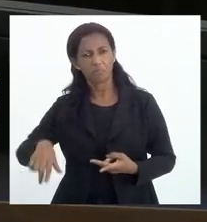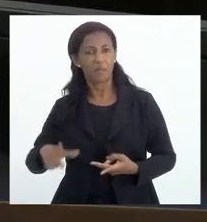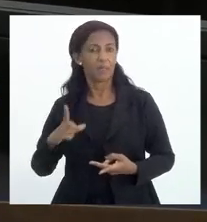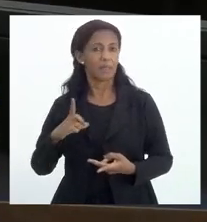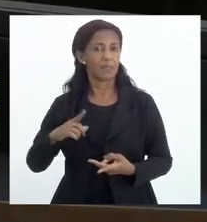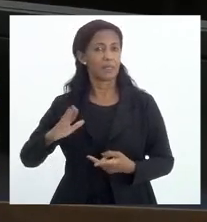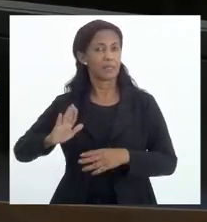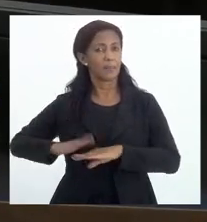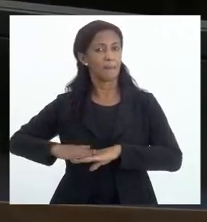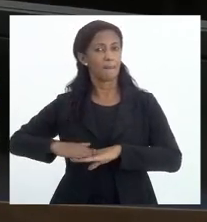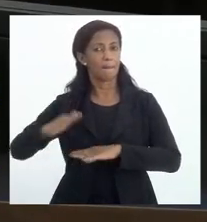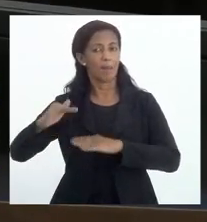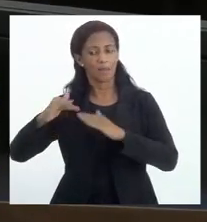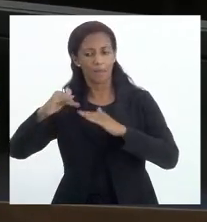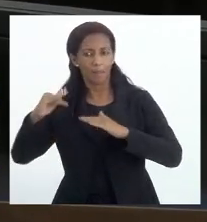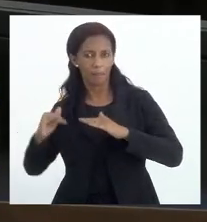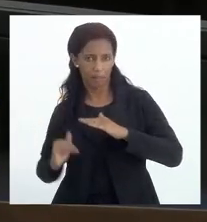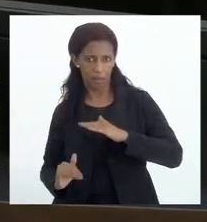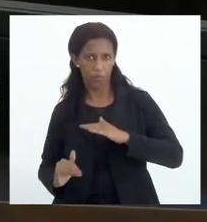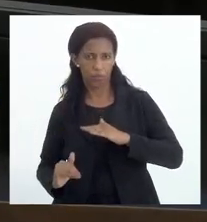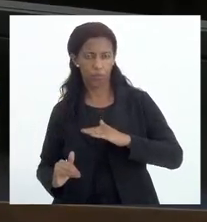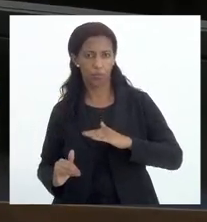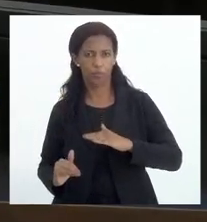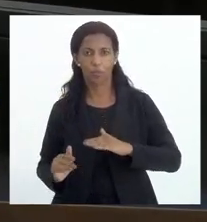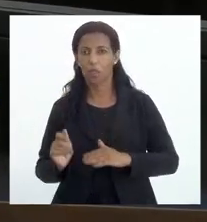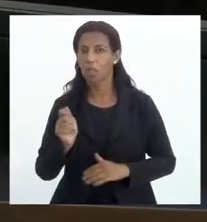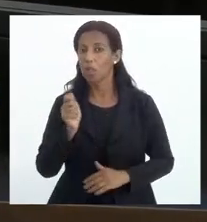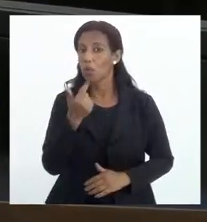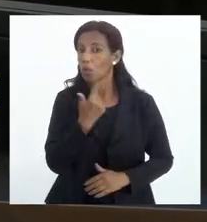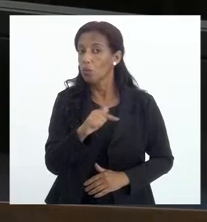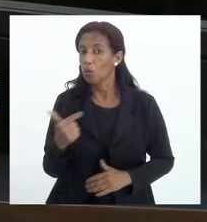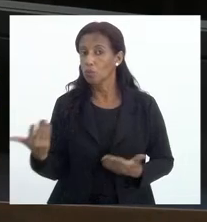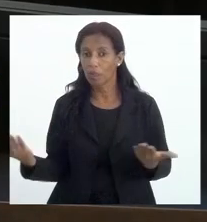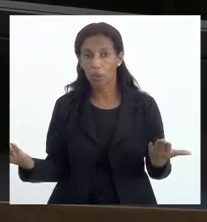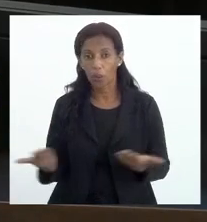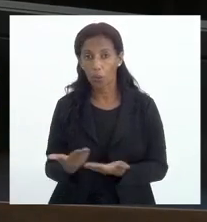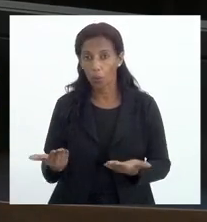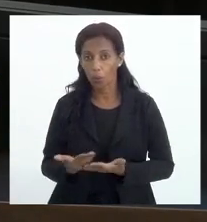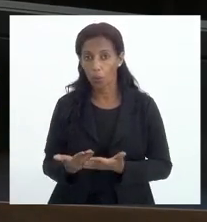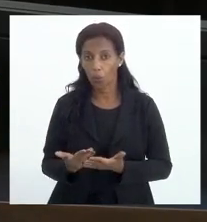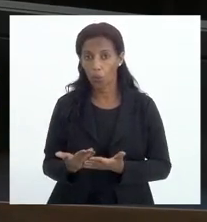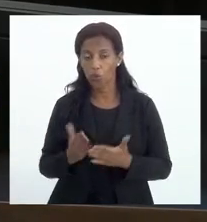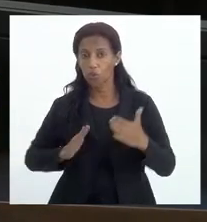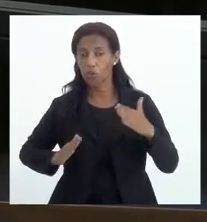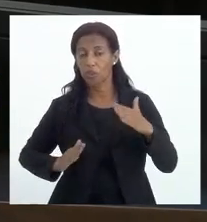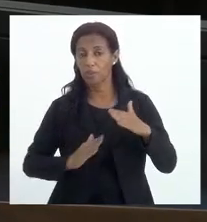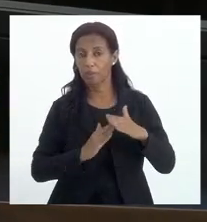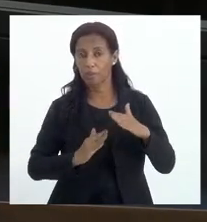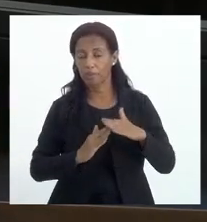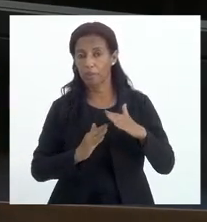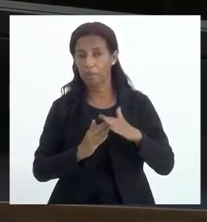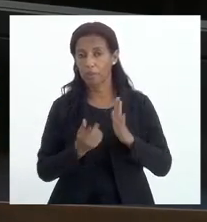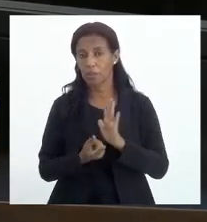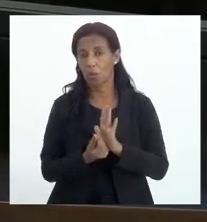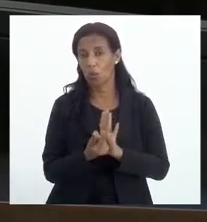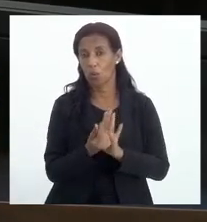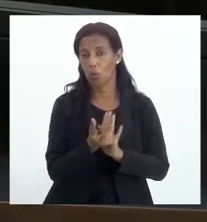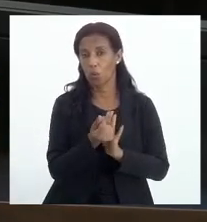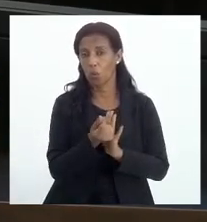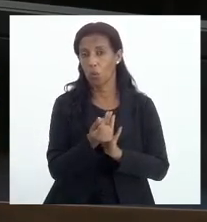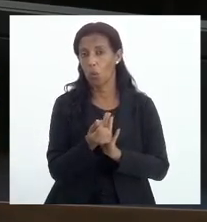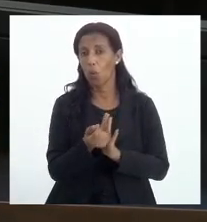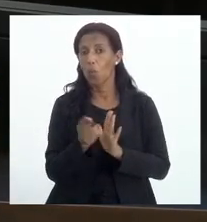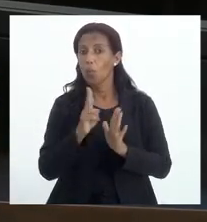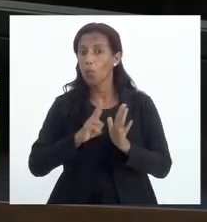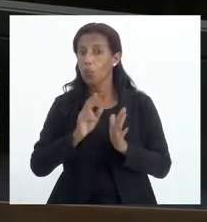sido ainda um pouco abaixo. Então, não há hoje previsão de limitação orçamentária para a utilização